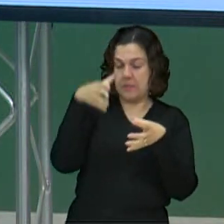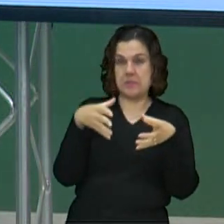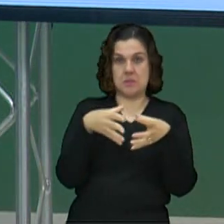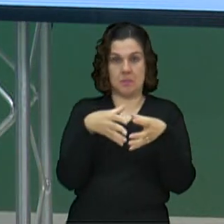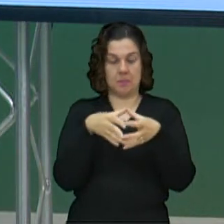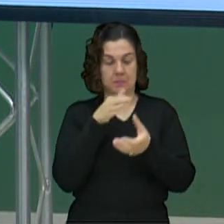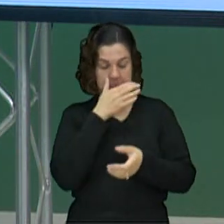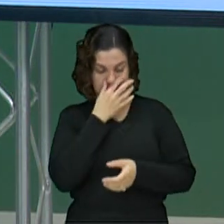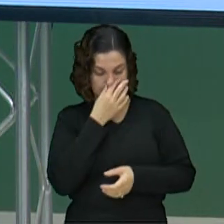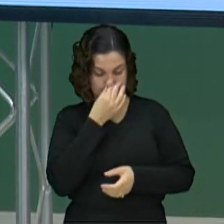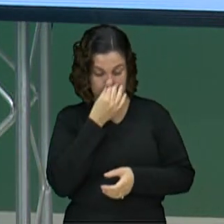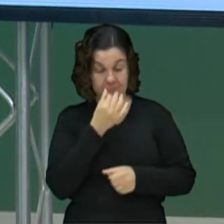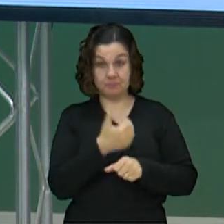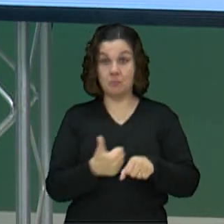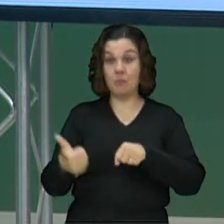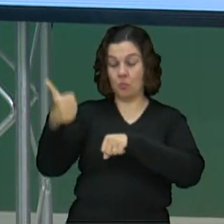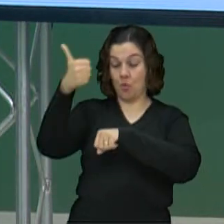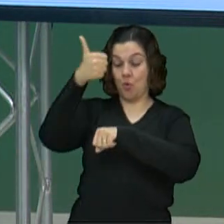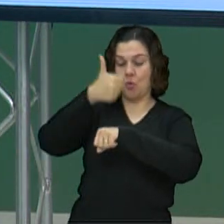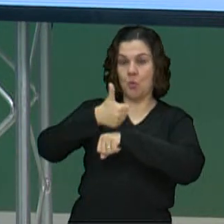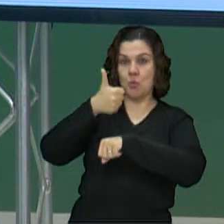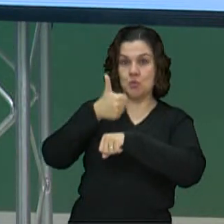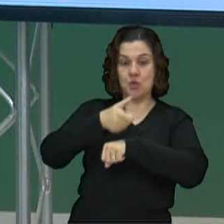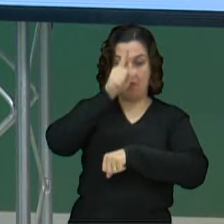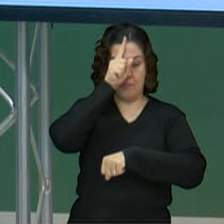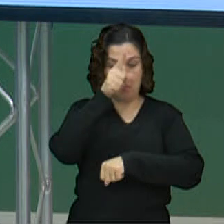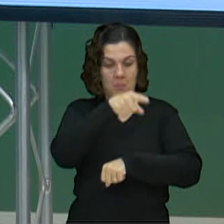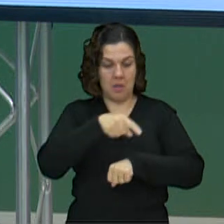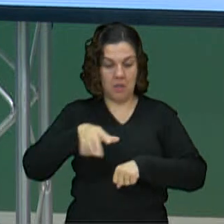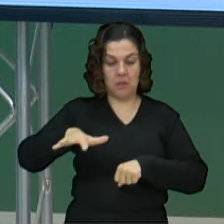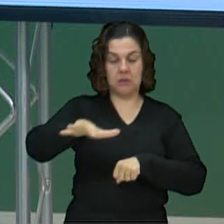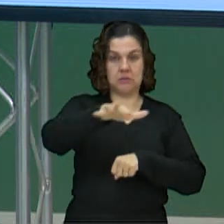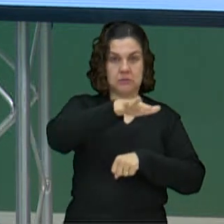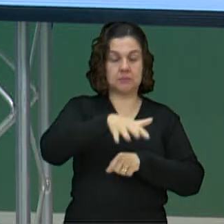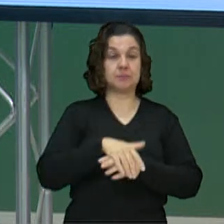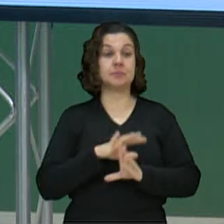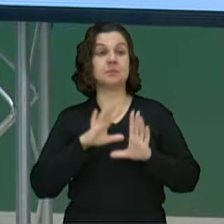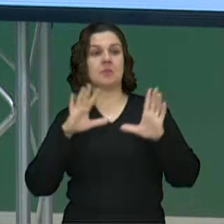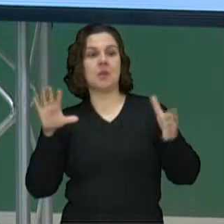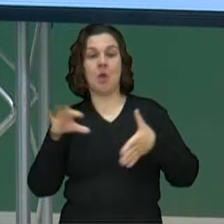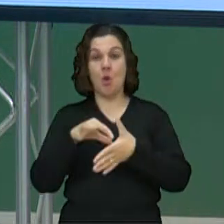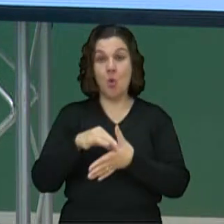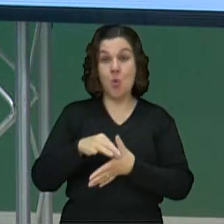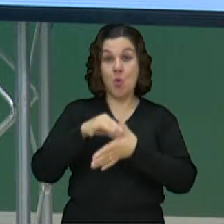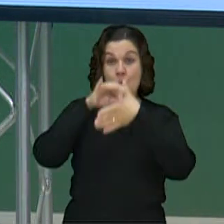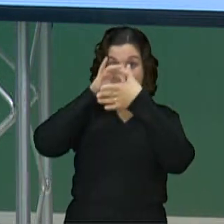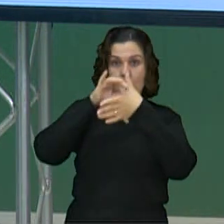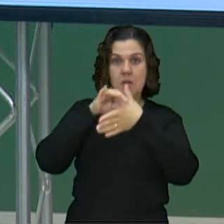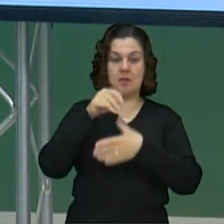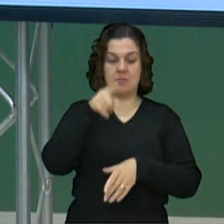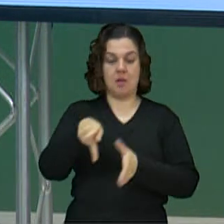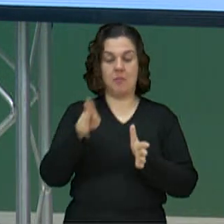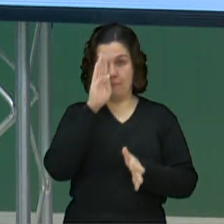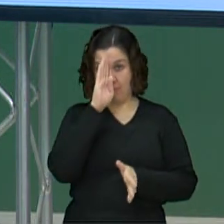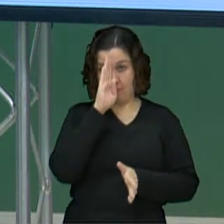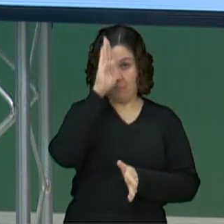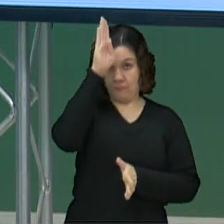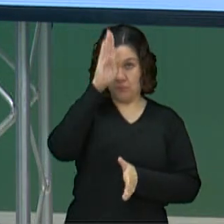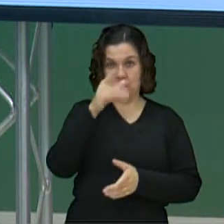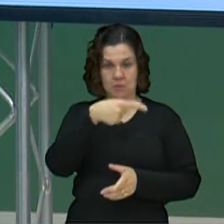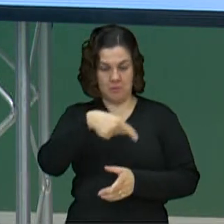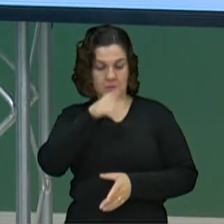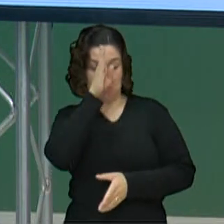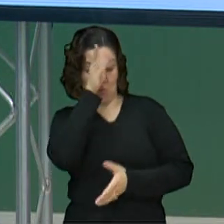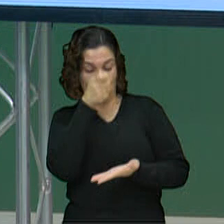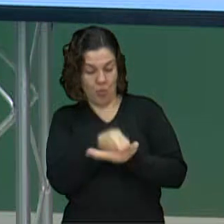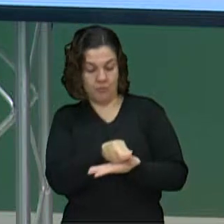todo. Os chefes conduzem a comunidade. Então, a liderança de um chefe é fundamental num